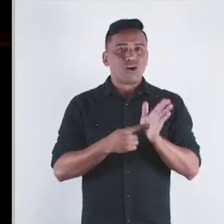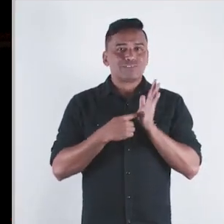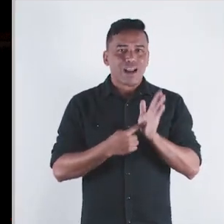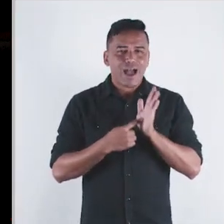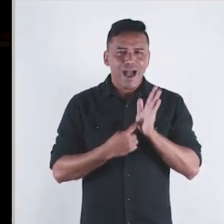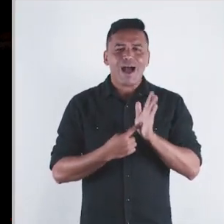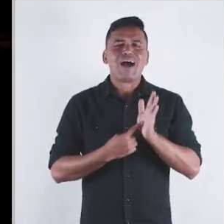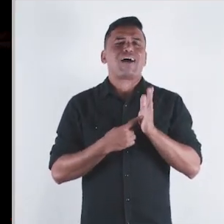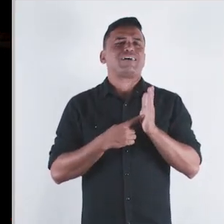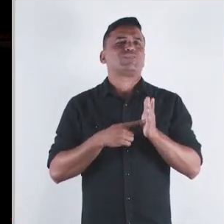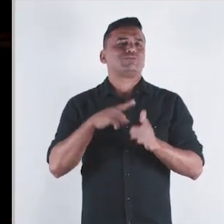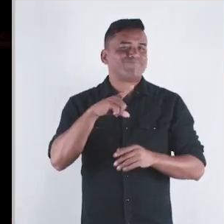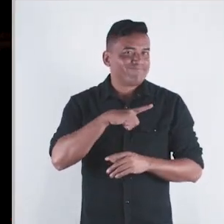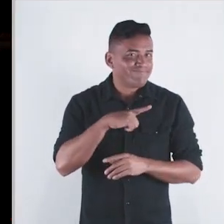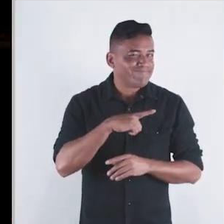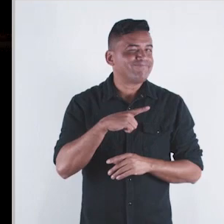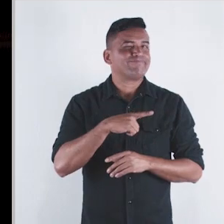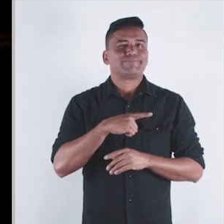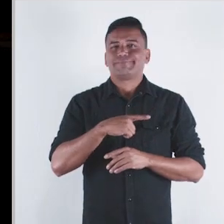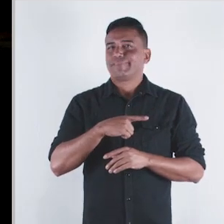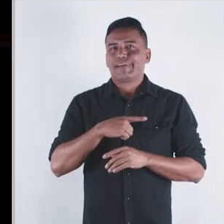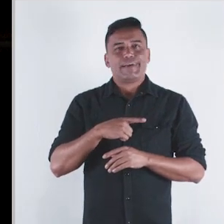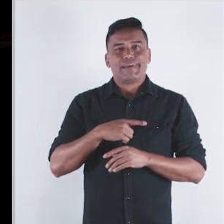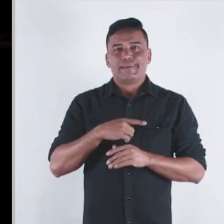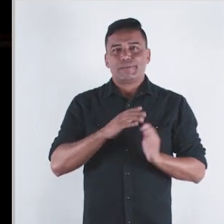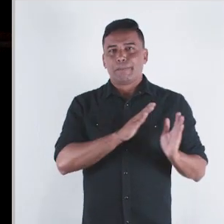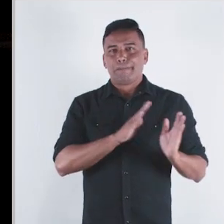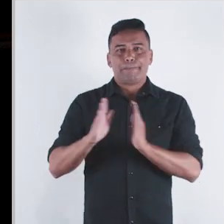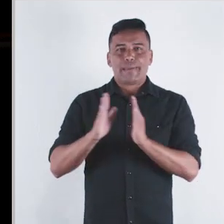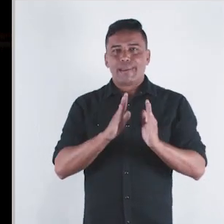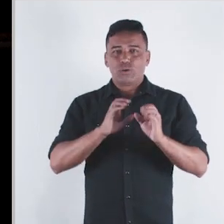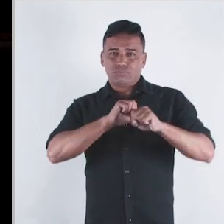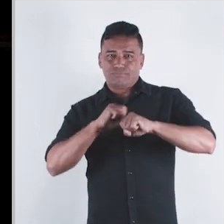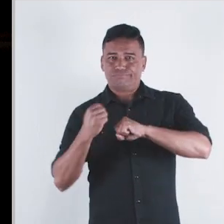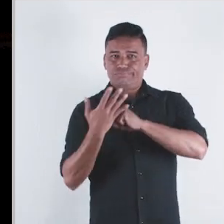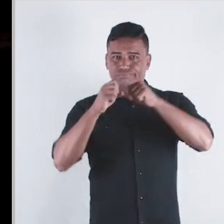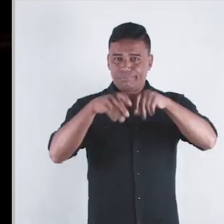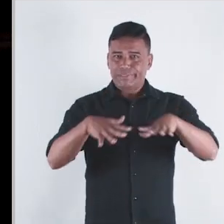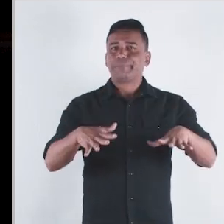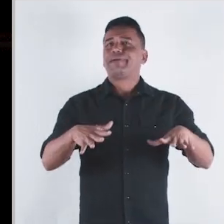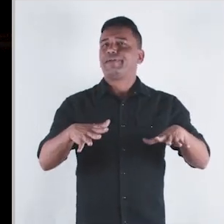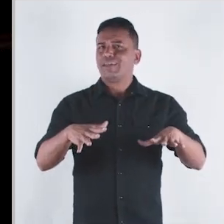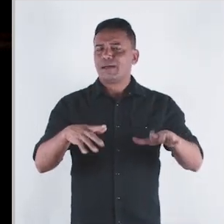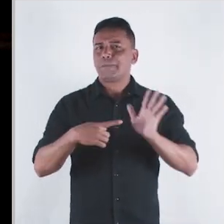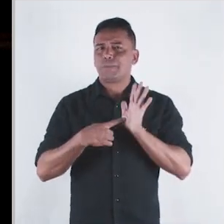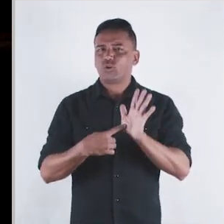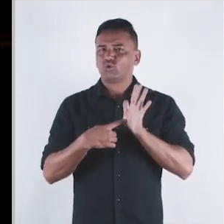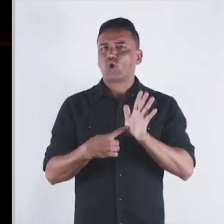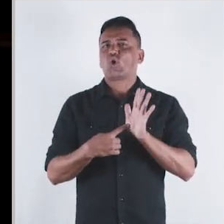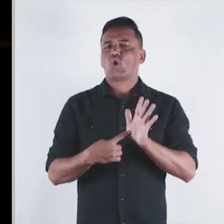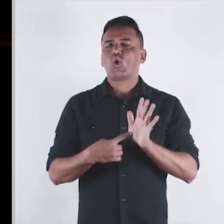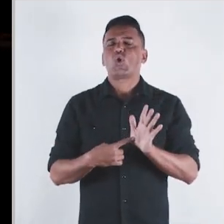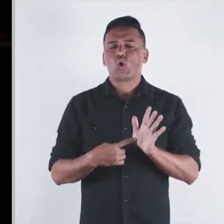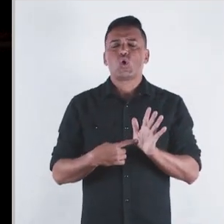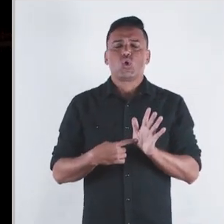mostrado, apresentado, né, durante esse processo de pandemia, né? Por exemplo, Sim. no processo